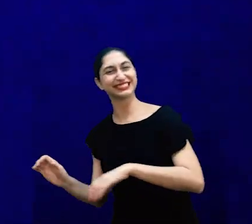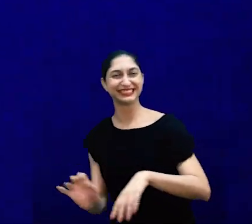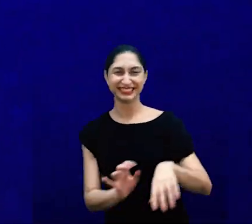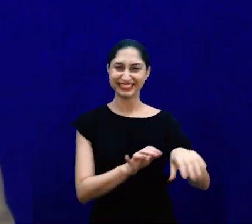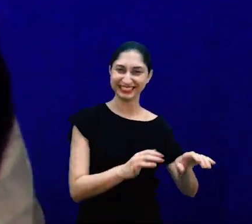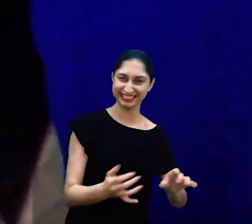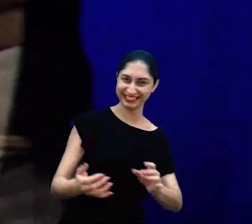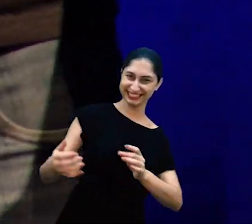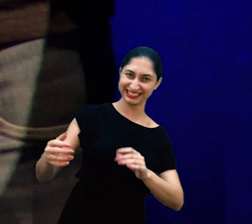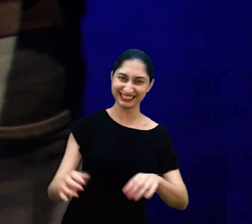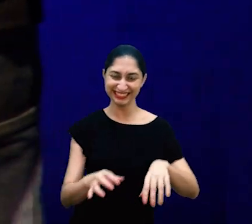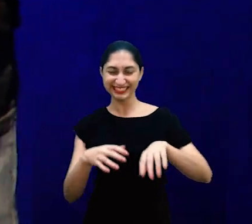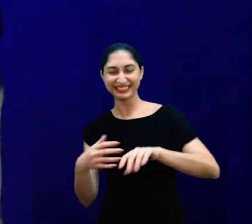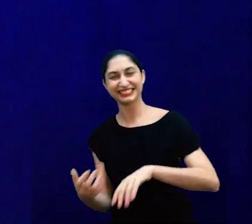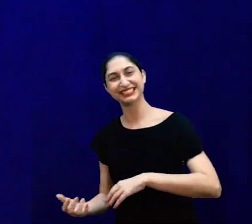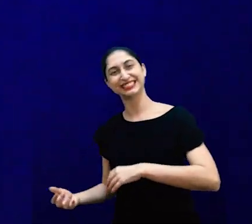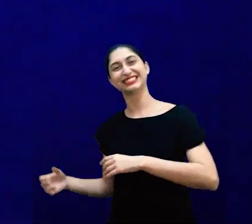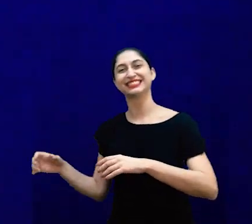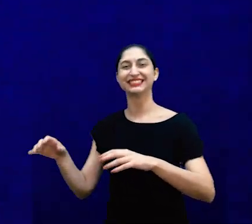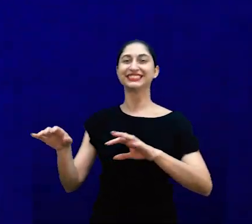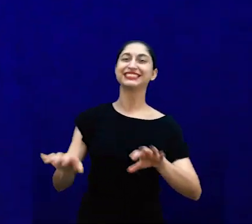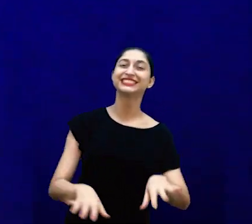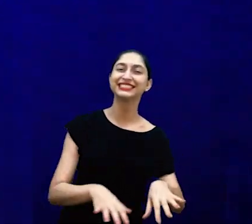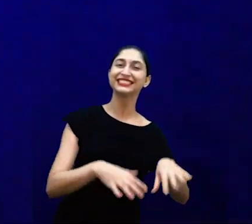ala, ala, ala, ala.